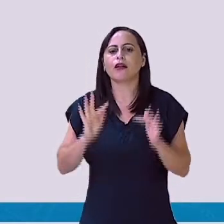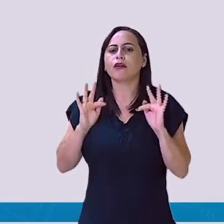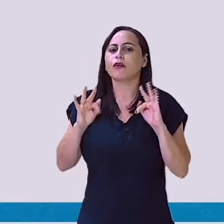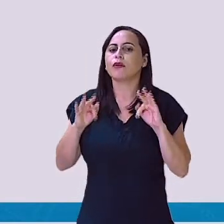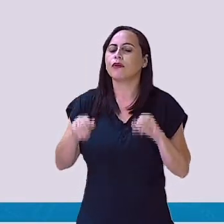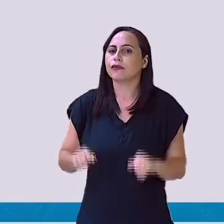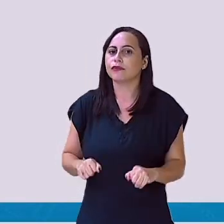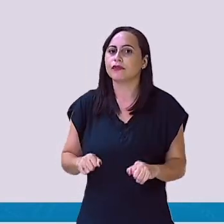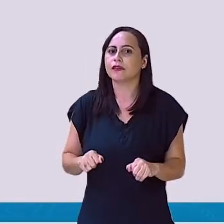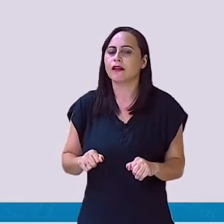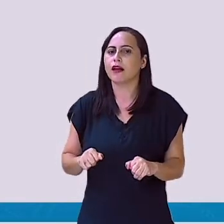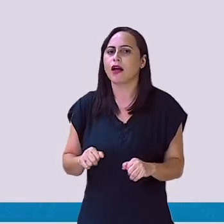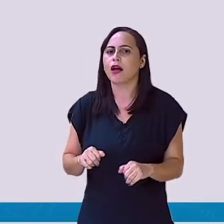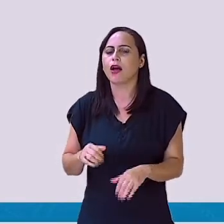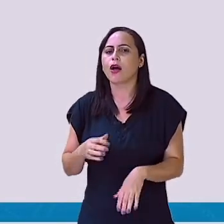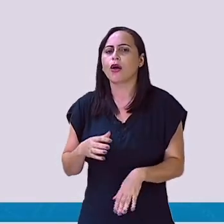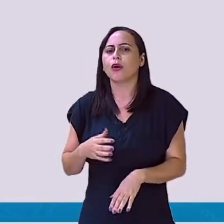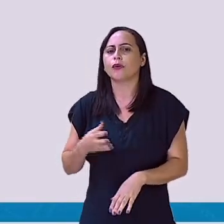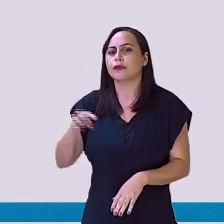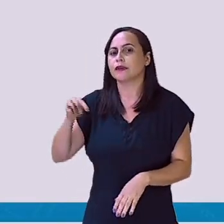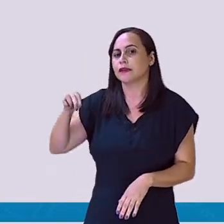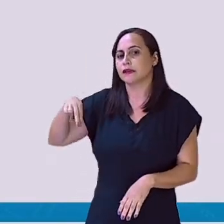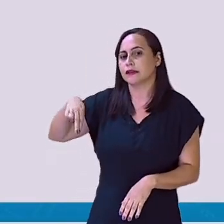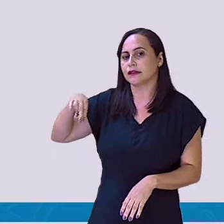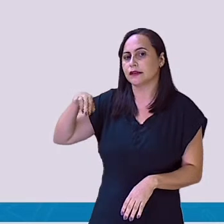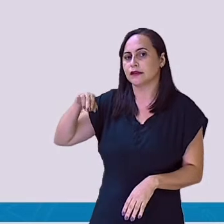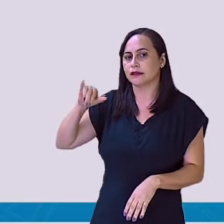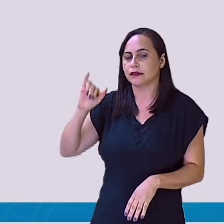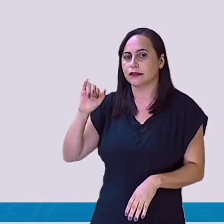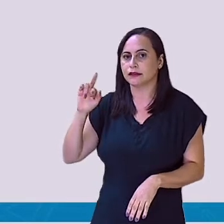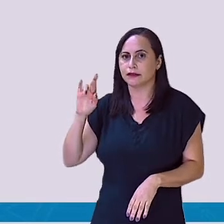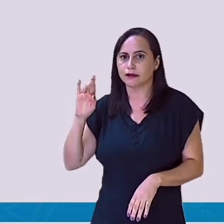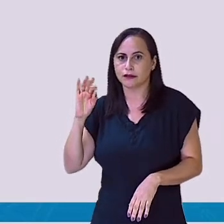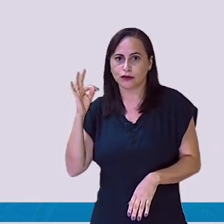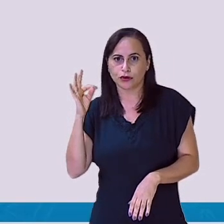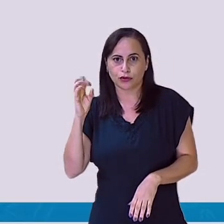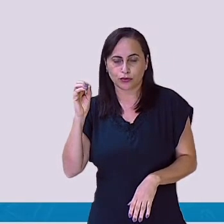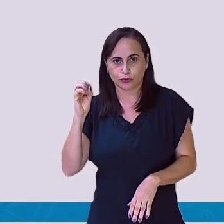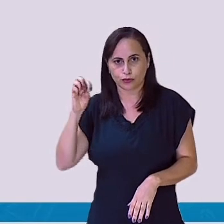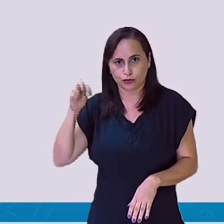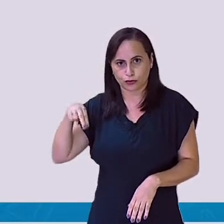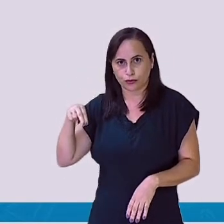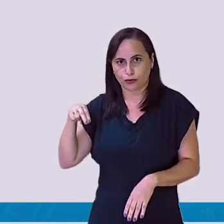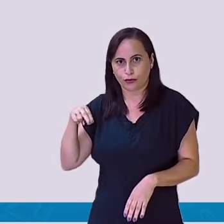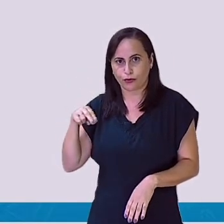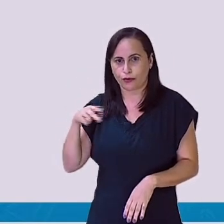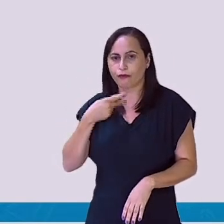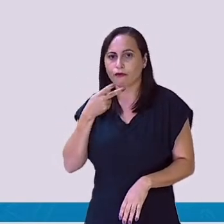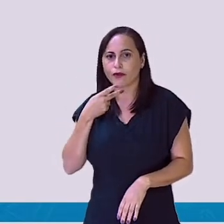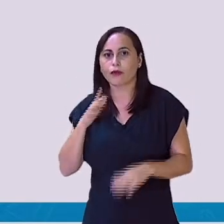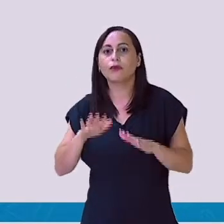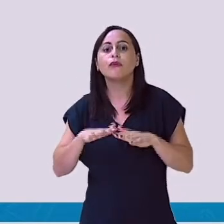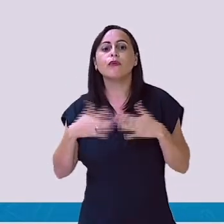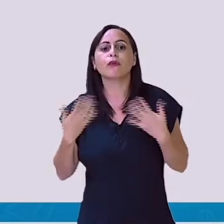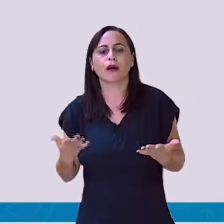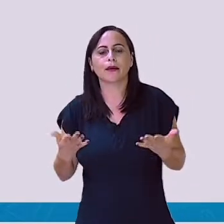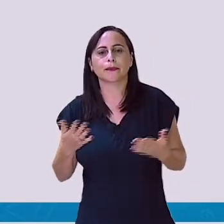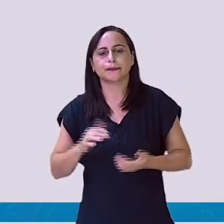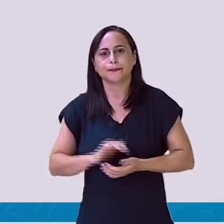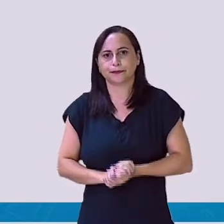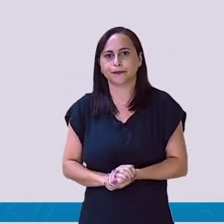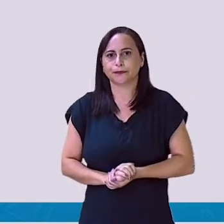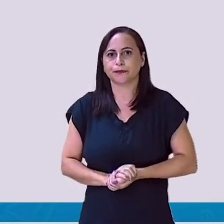que Nirton contou, ou seja, o final real, né, da história dele. Meu irmão